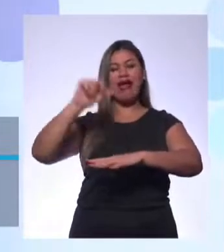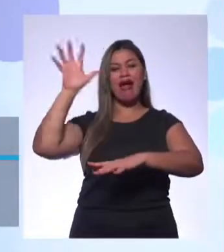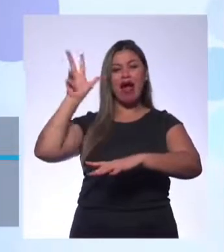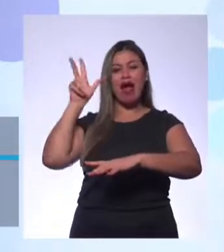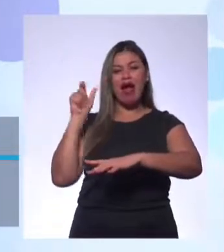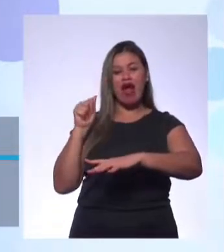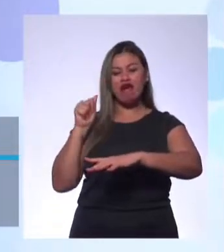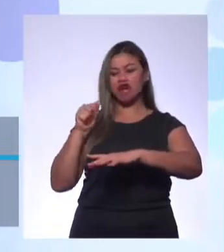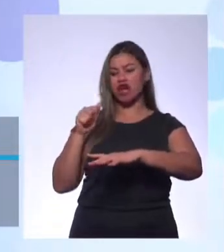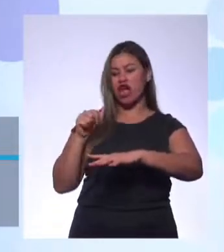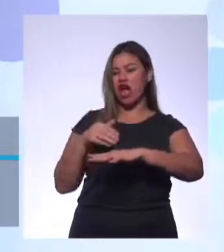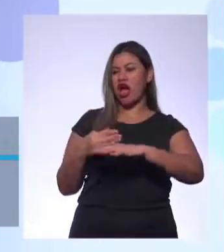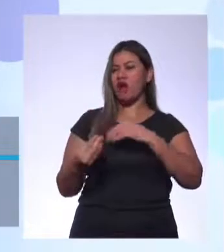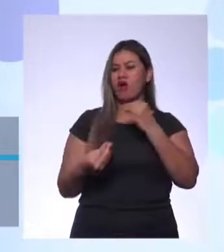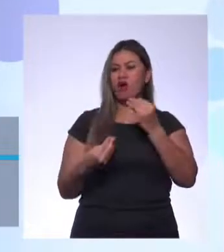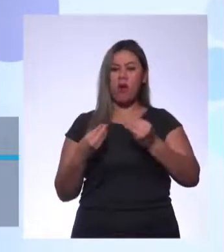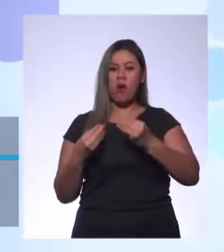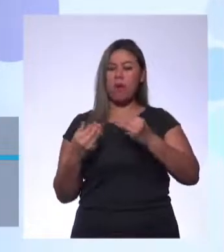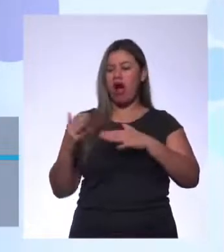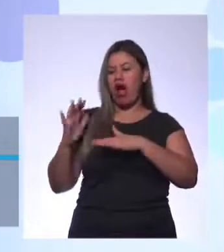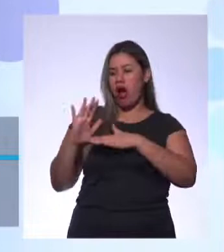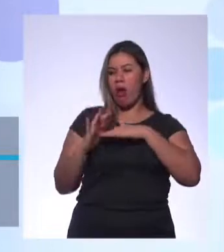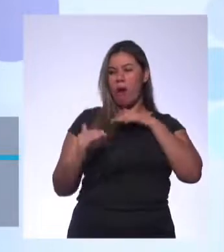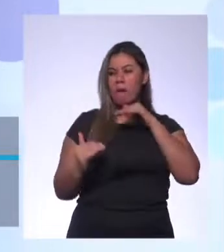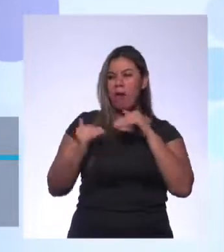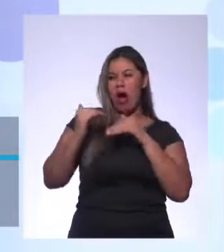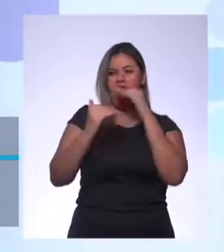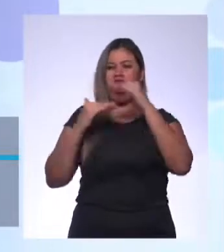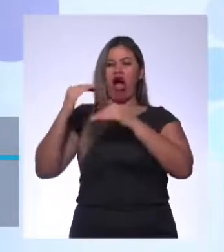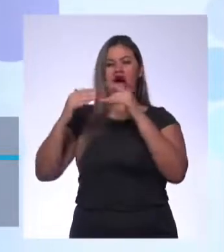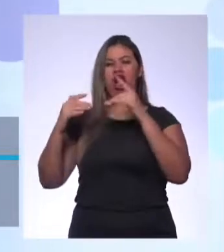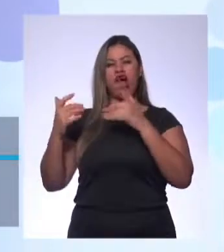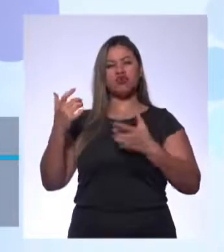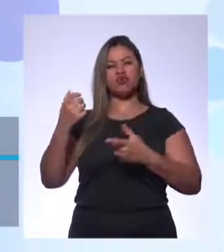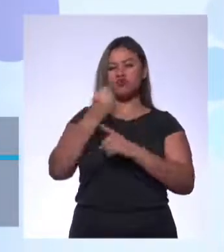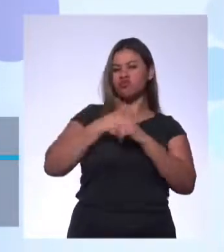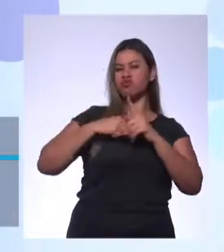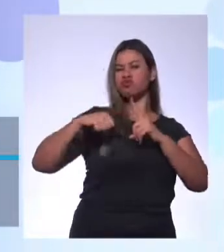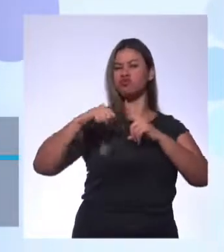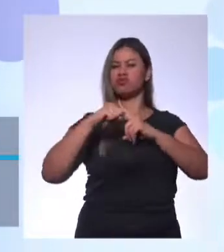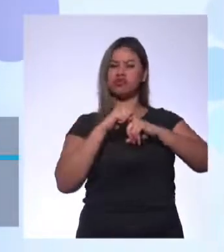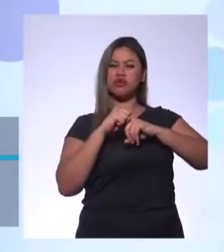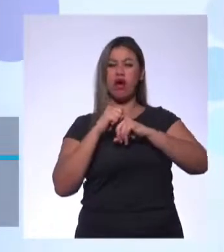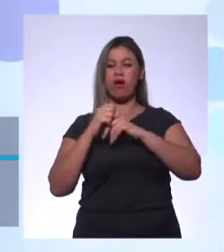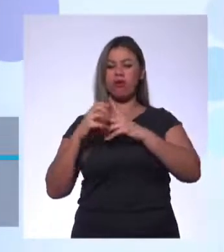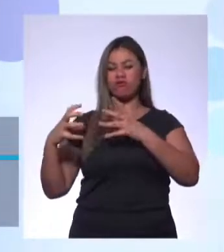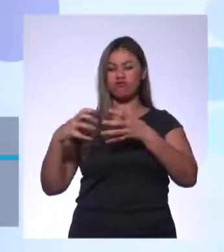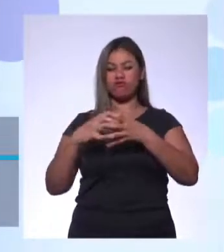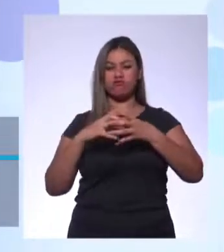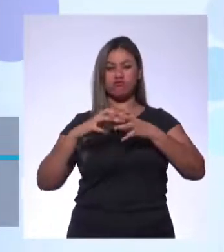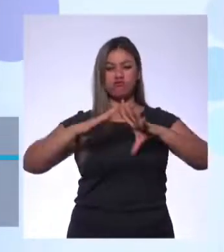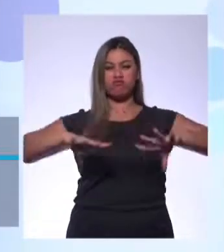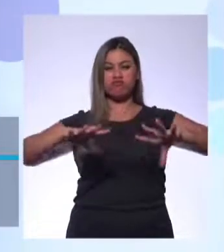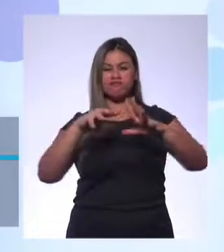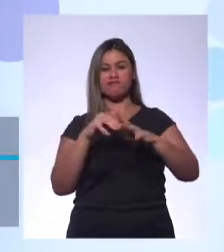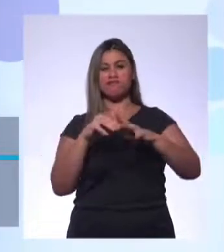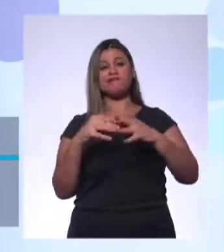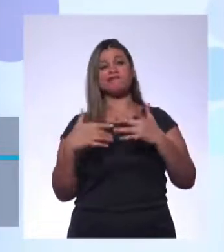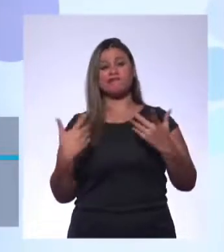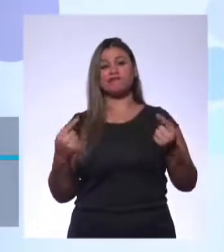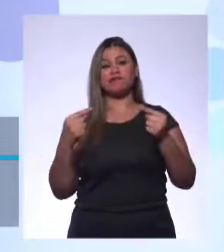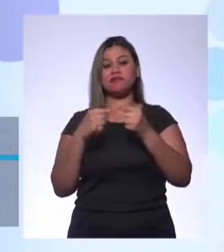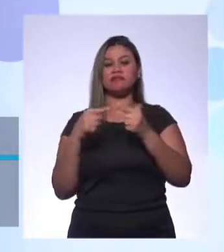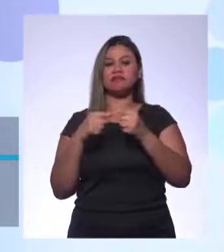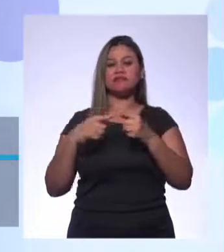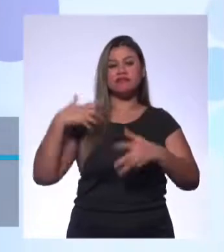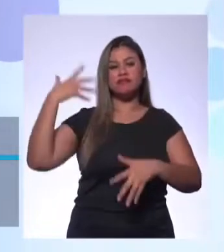que vai trazer ali o progresso, que vai trazer a civilização para esses povos, né? E isso era muito recorrente